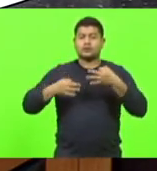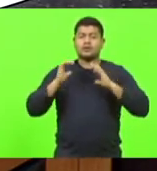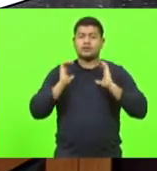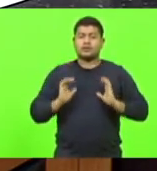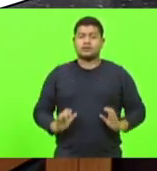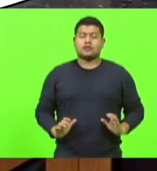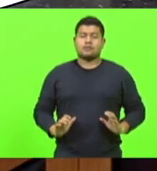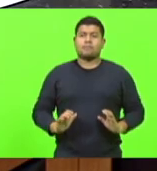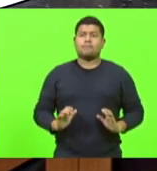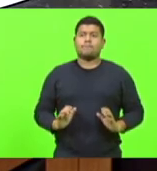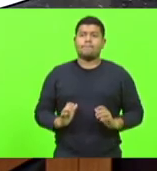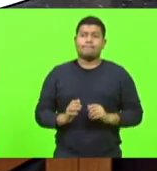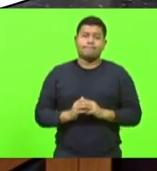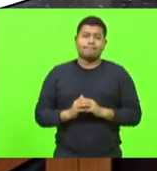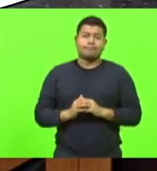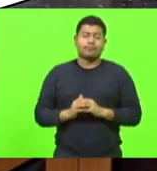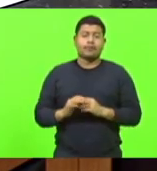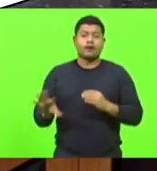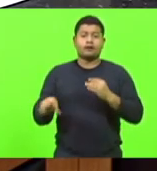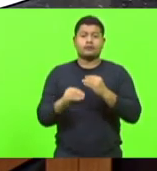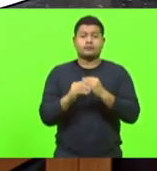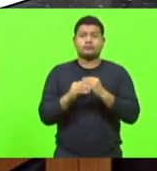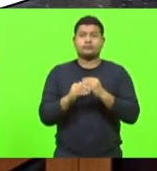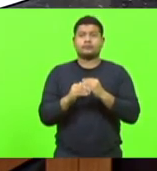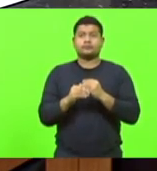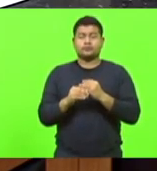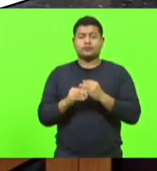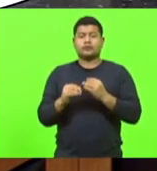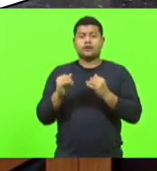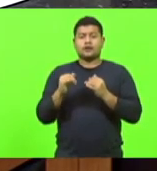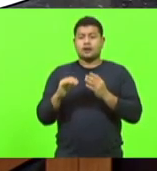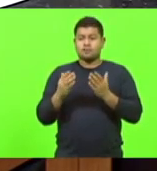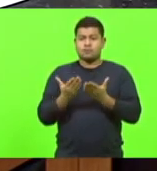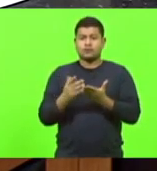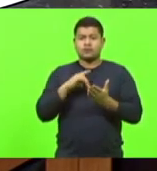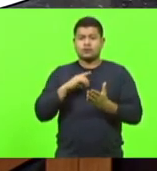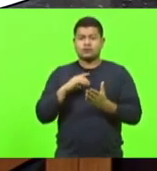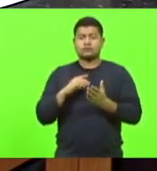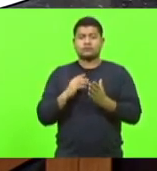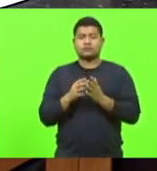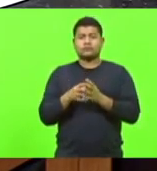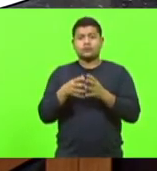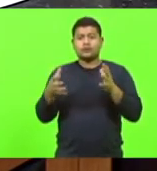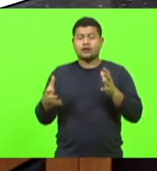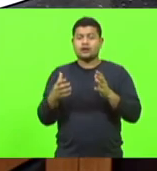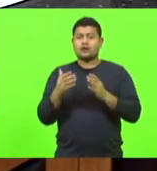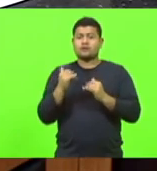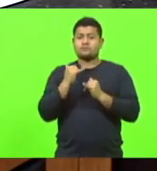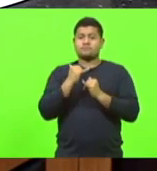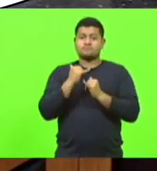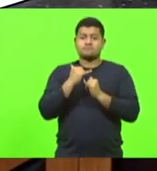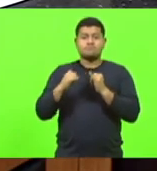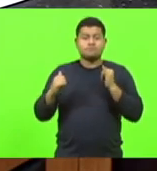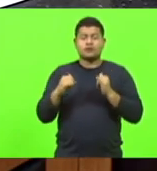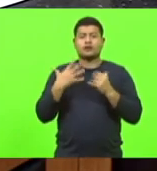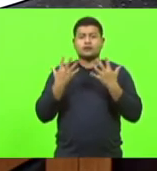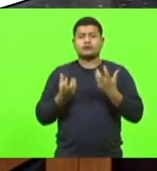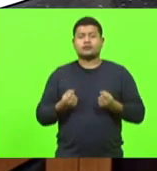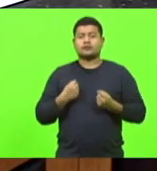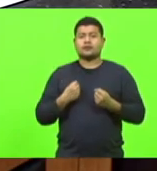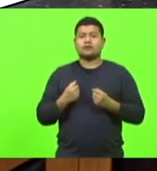e dessa emenda grande parte foi aceita né ficou de fora a questão da paridade e da integralidade